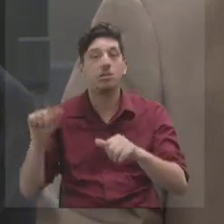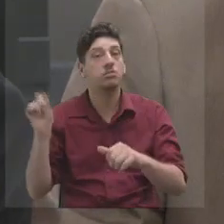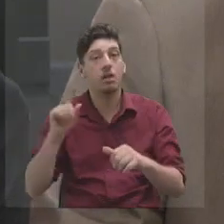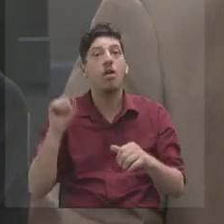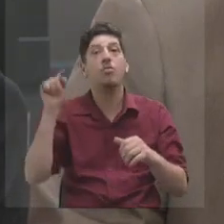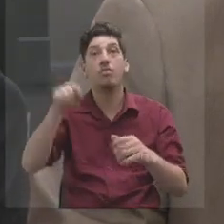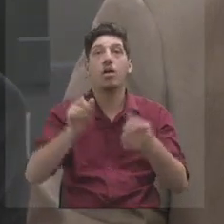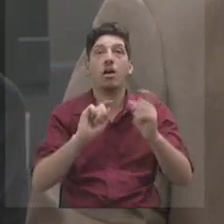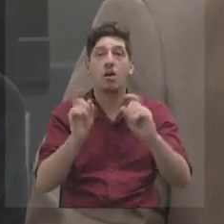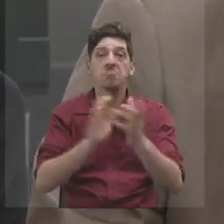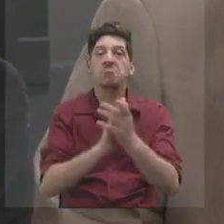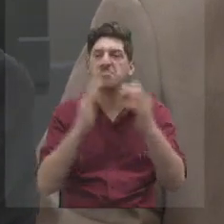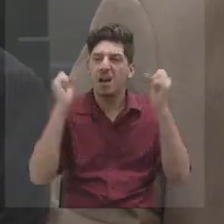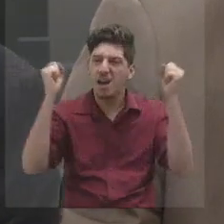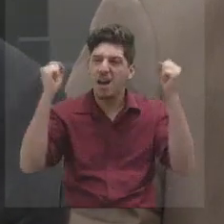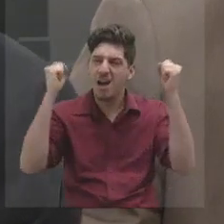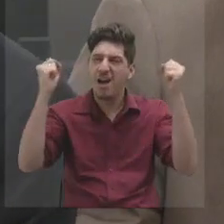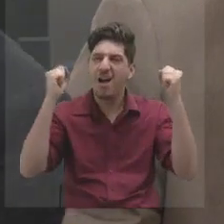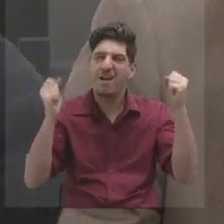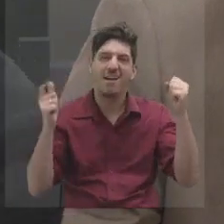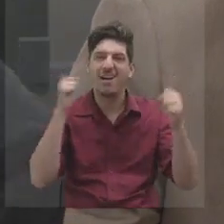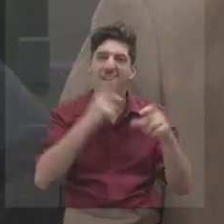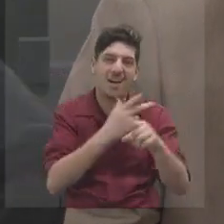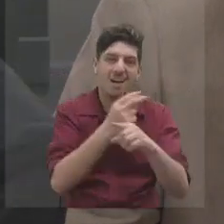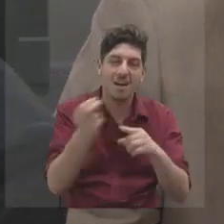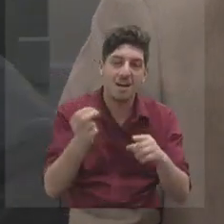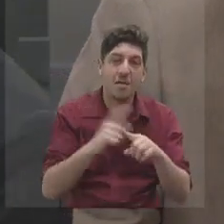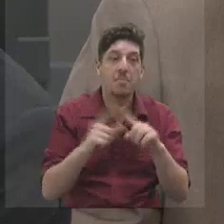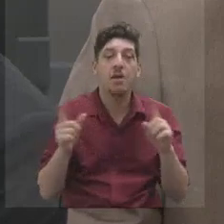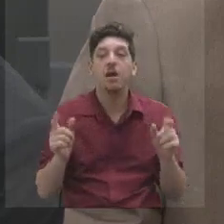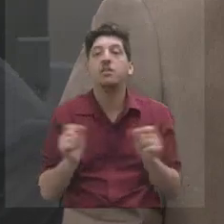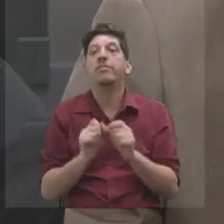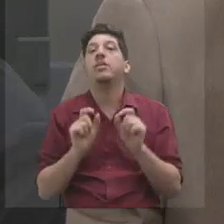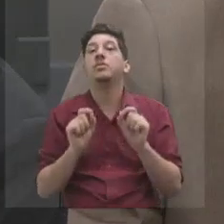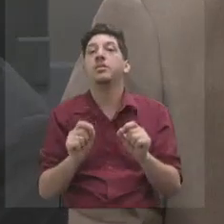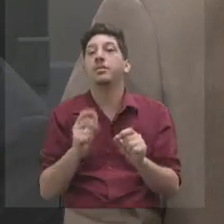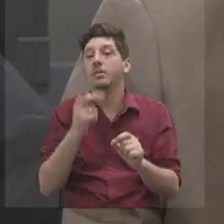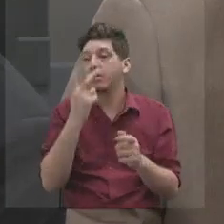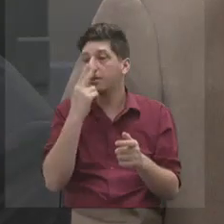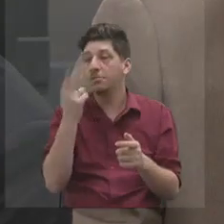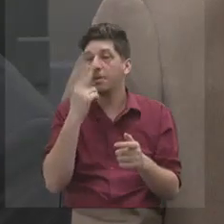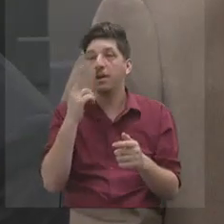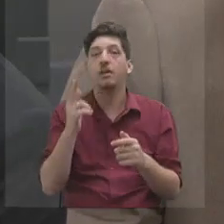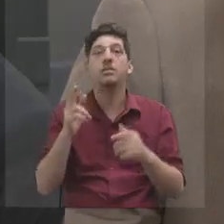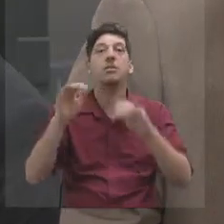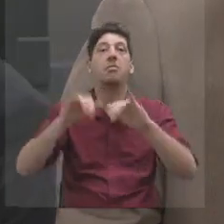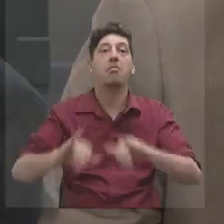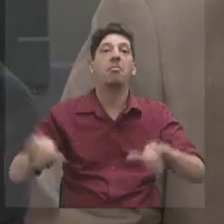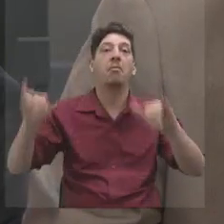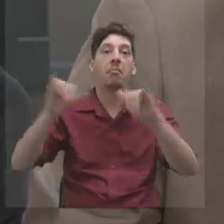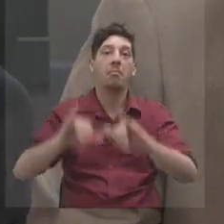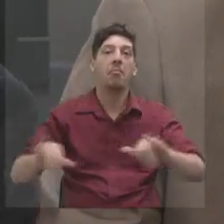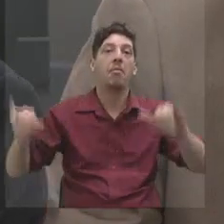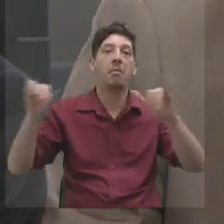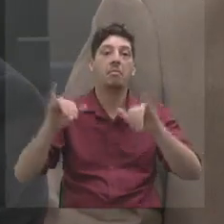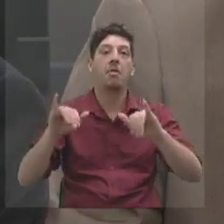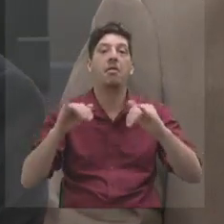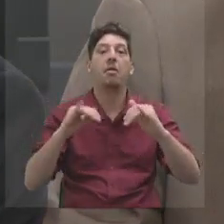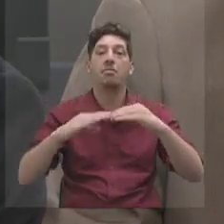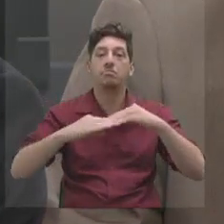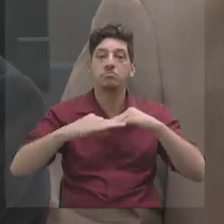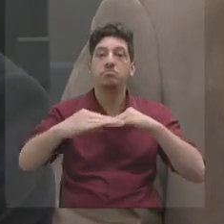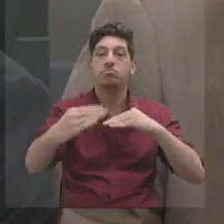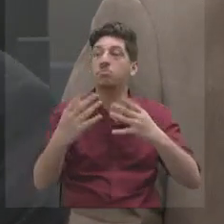que eles ganharam a concessão e em minha opinião o que fizeram deixaram colocar na imprensa Regional que a estrada estava sendo